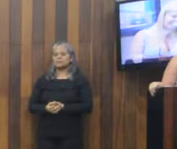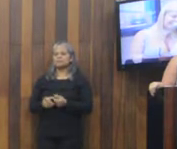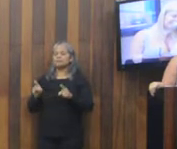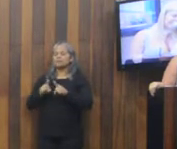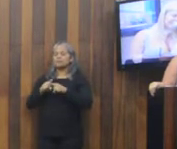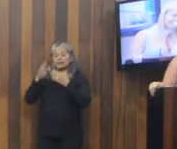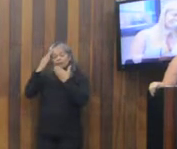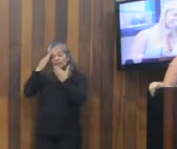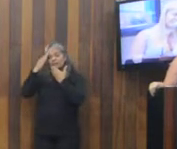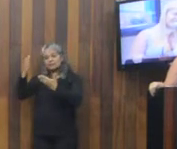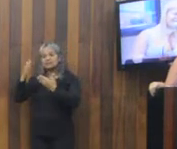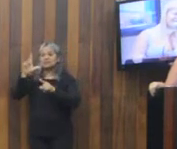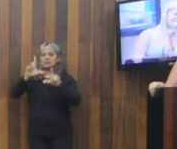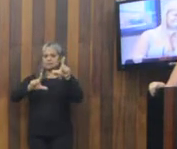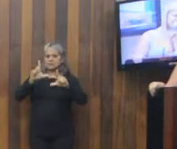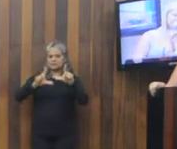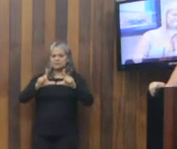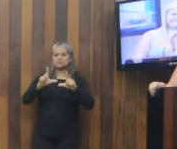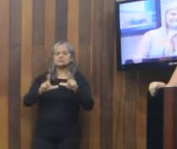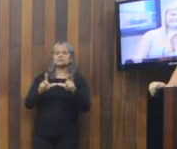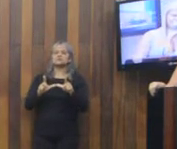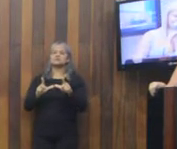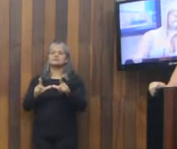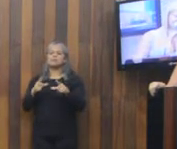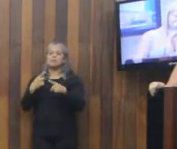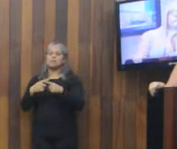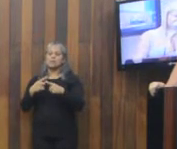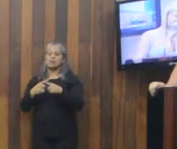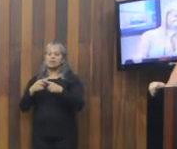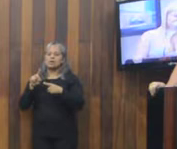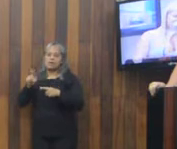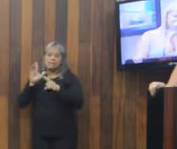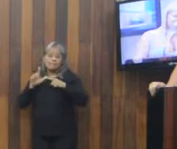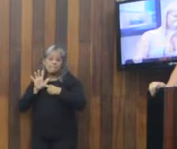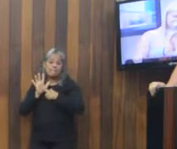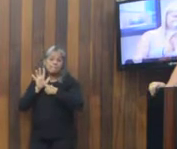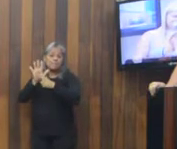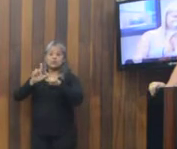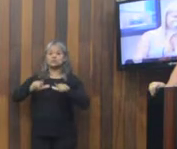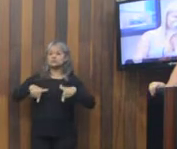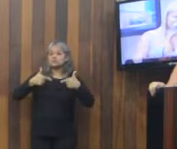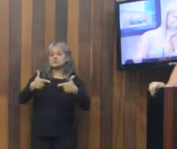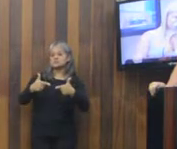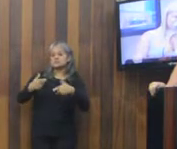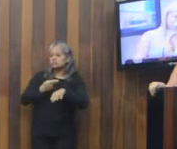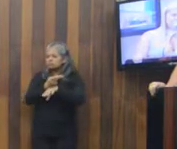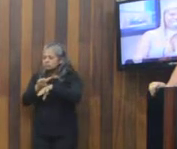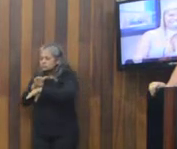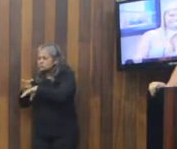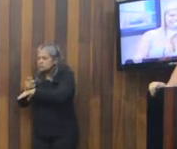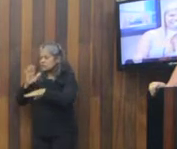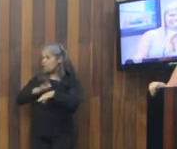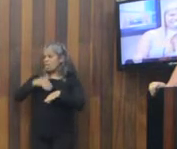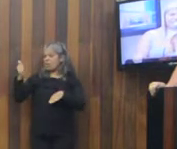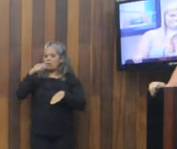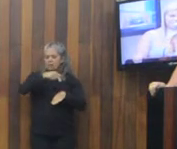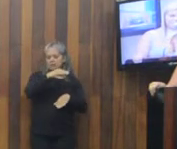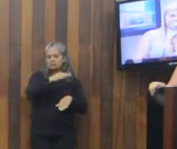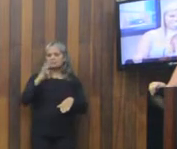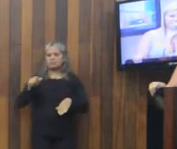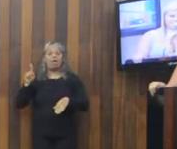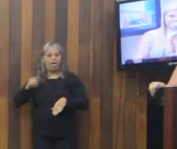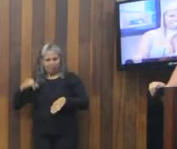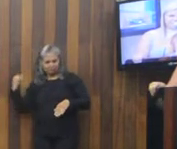Agradecer a imprensa, porque quando a imprensa mostra as nossas ações em prol das buscas de melhorias para a nossa cidade, isso é